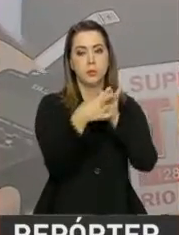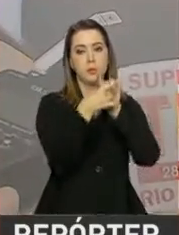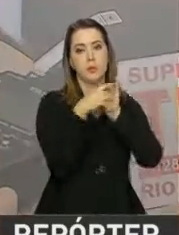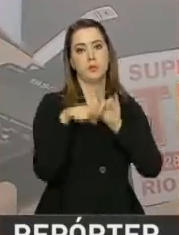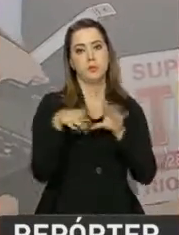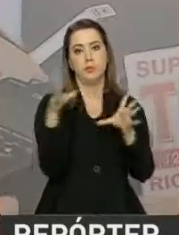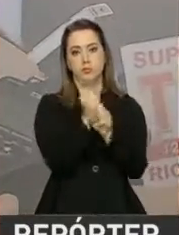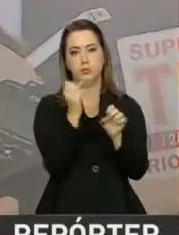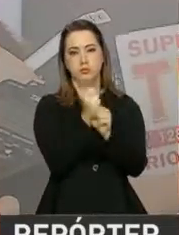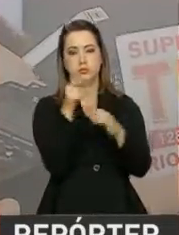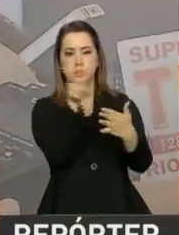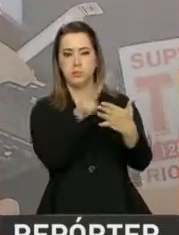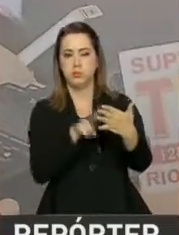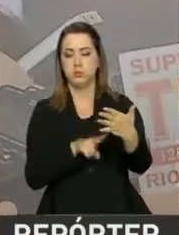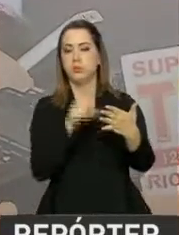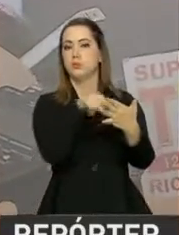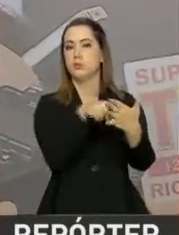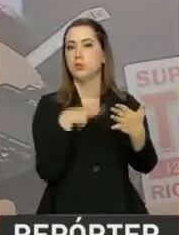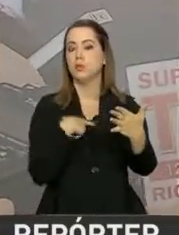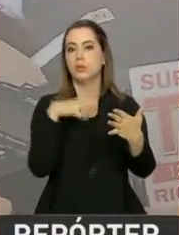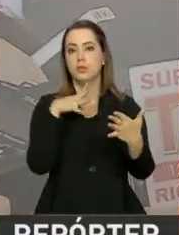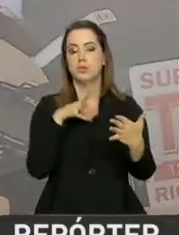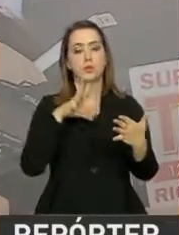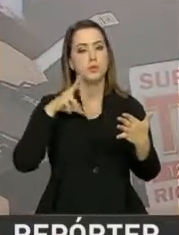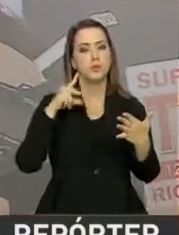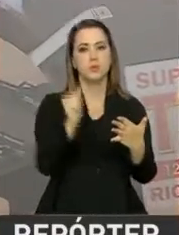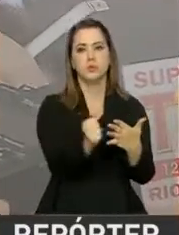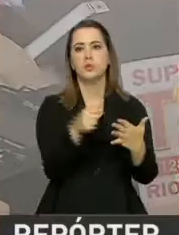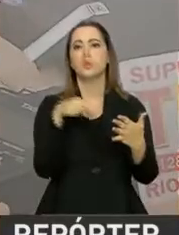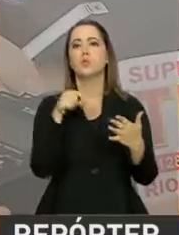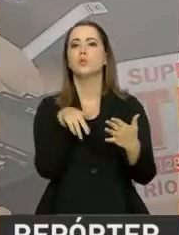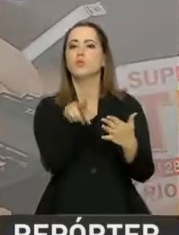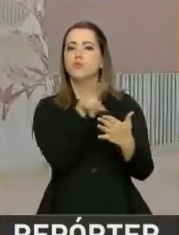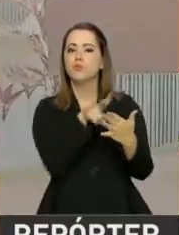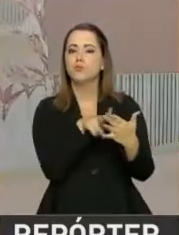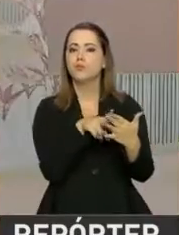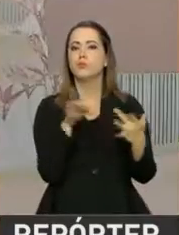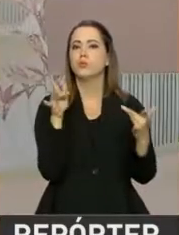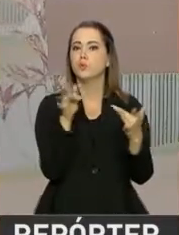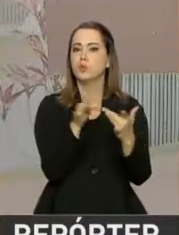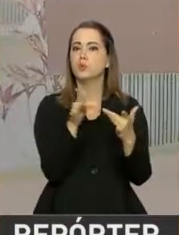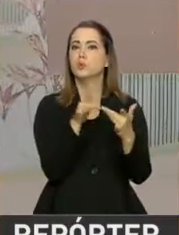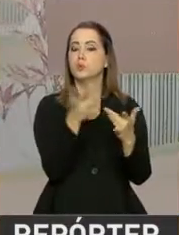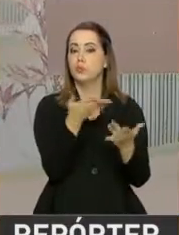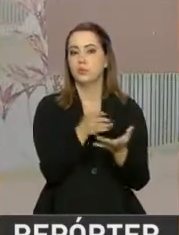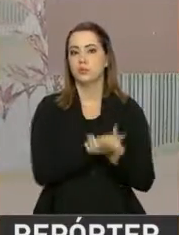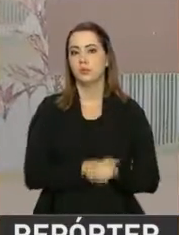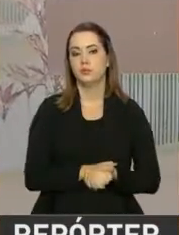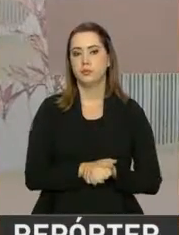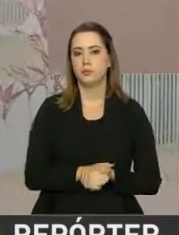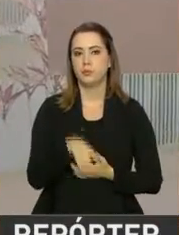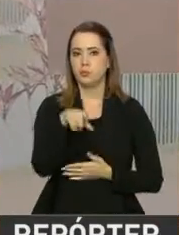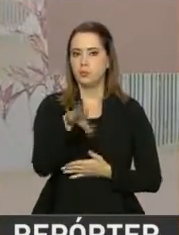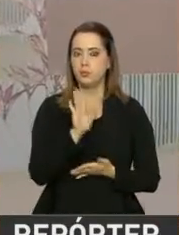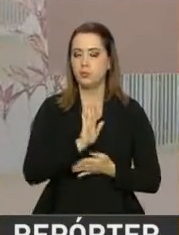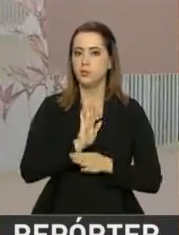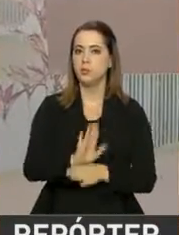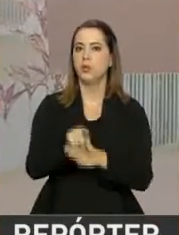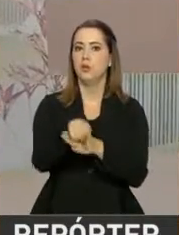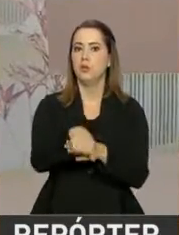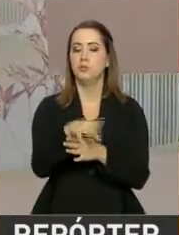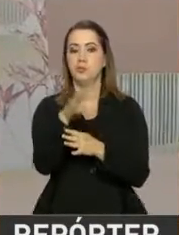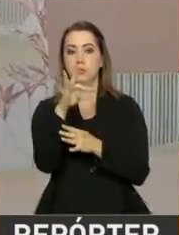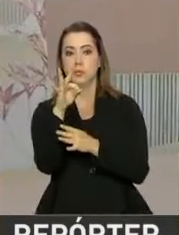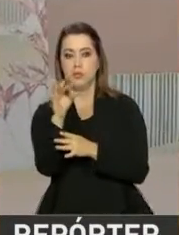essas esses batimentos essas verificações essas checagens objetivo do acordo É apoiar o